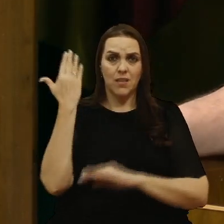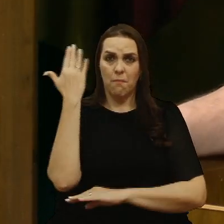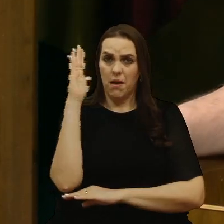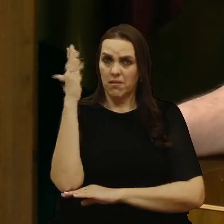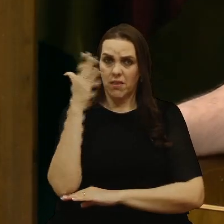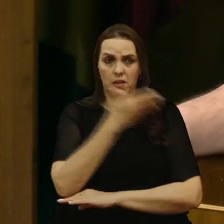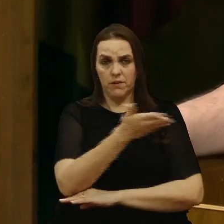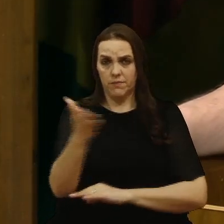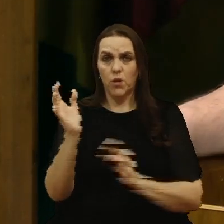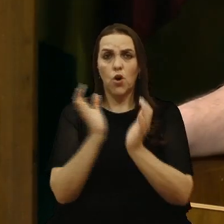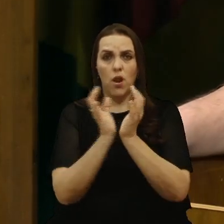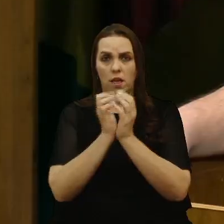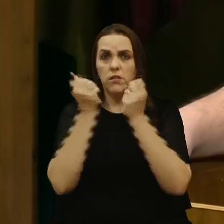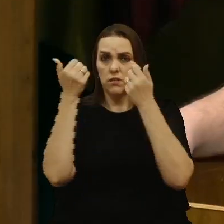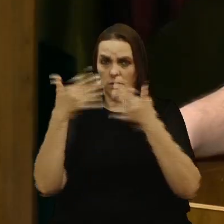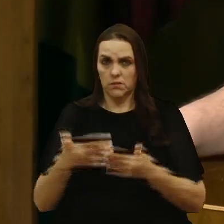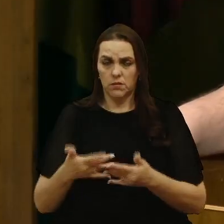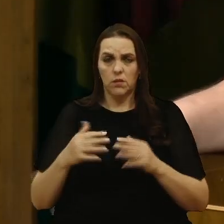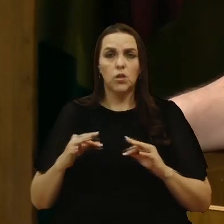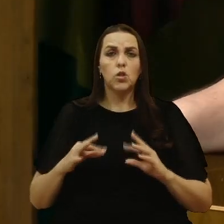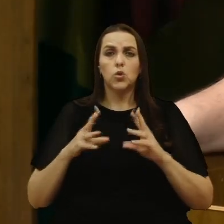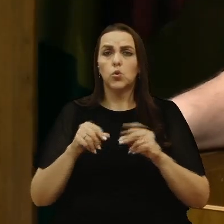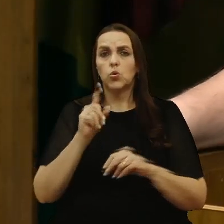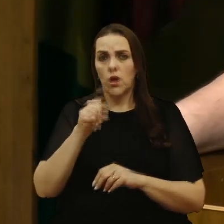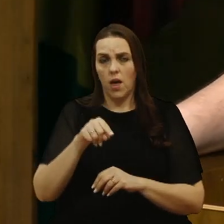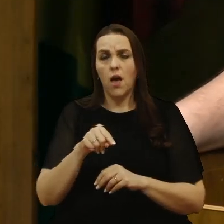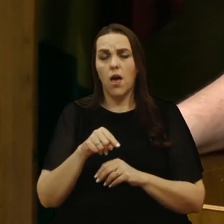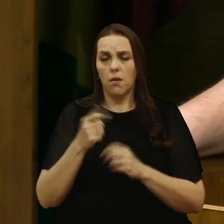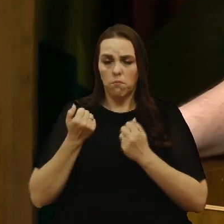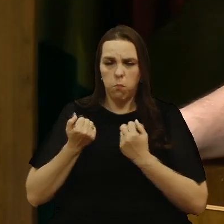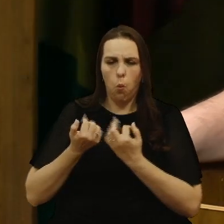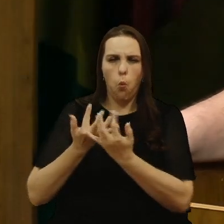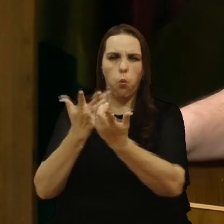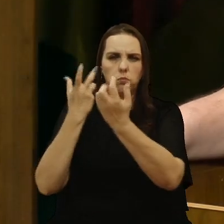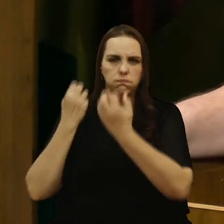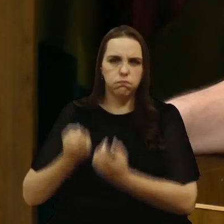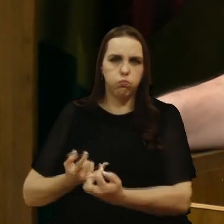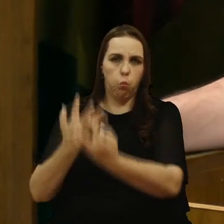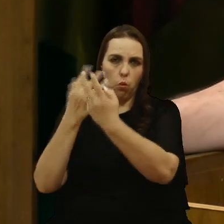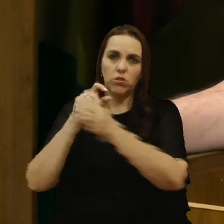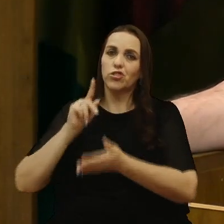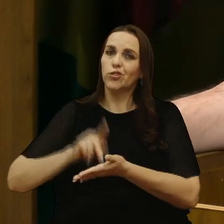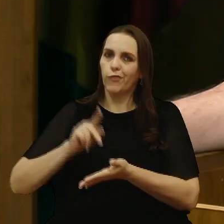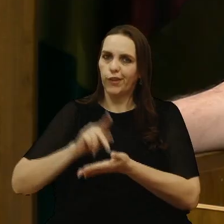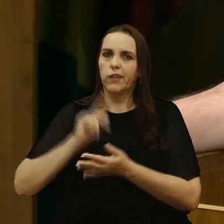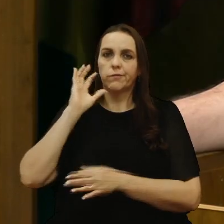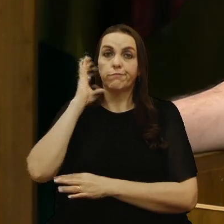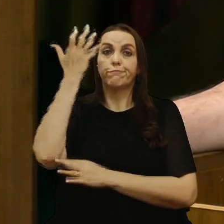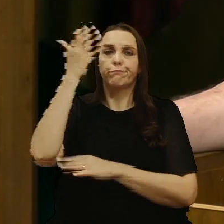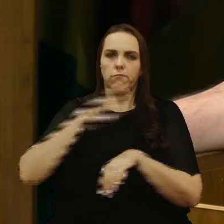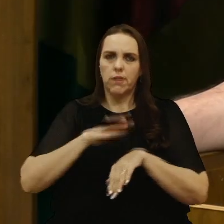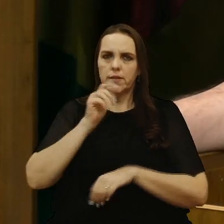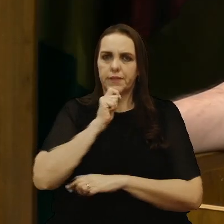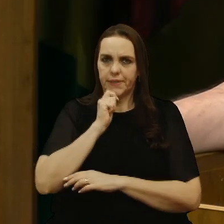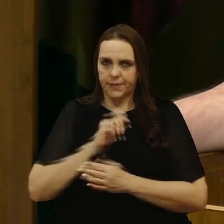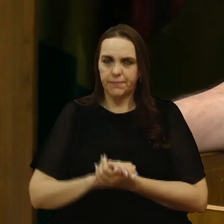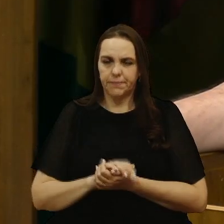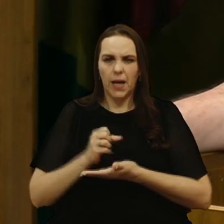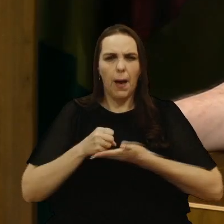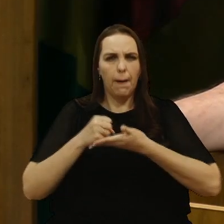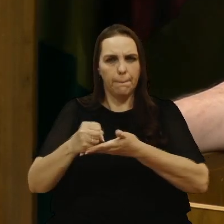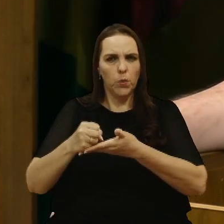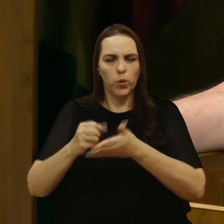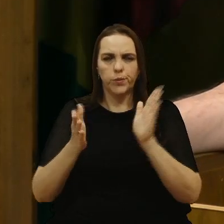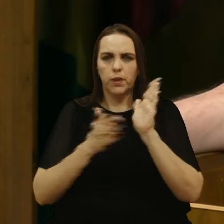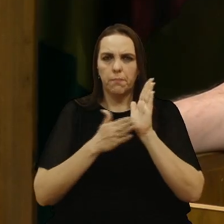os colegas aqui mencionaram, e isso tudo é combustível, né? Combustível, de fato, para incêndios cada vez maiores. Então, tem o nosso apoio a esta